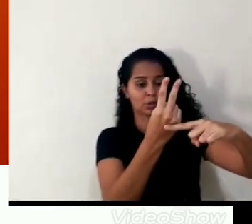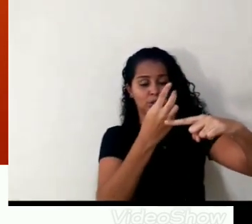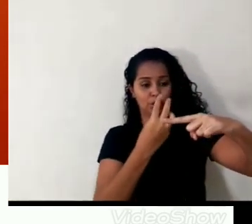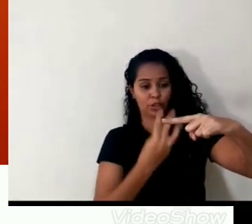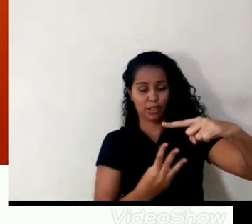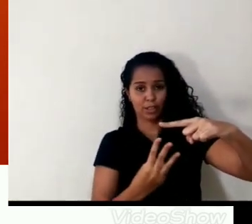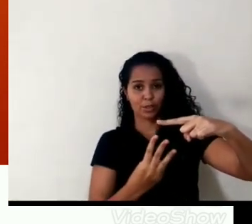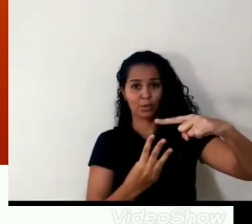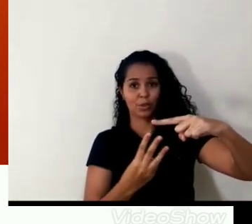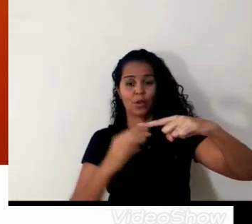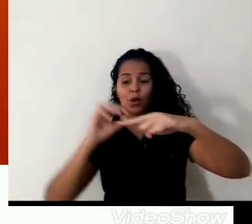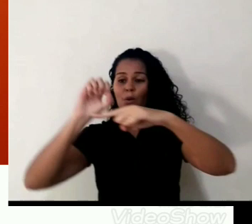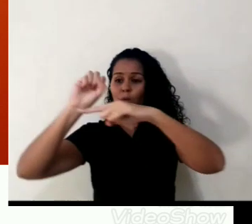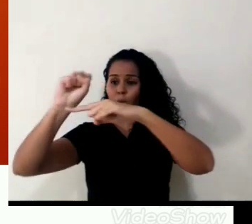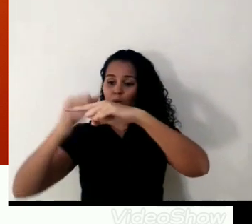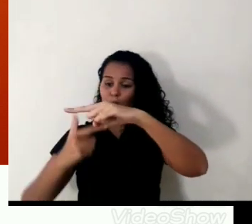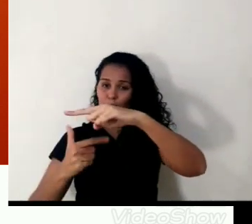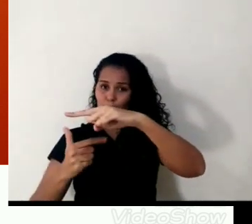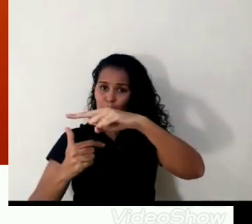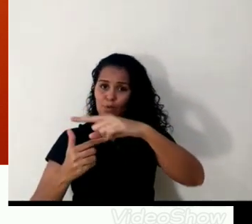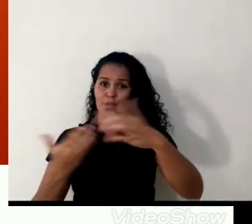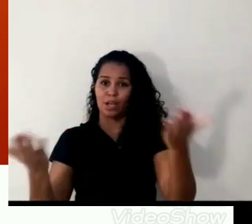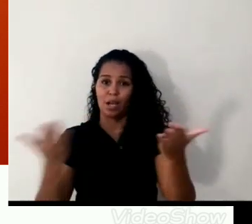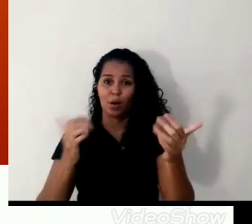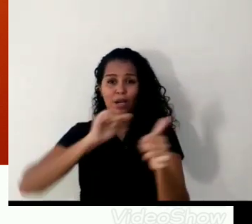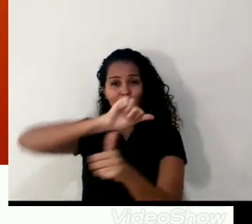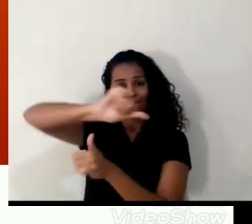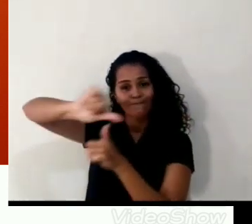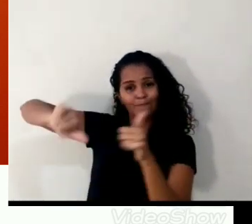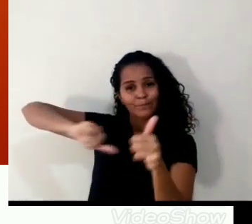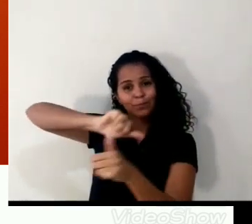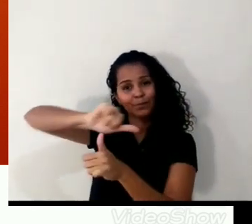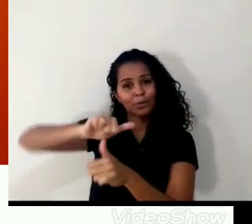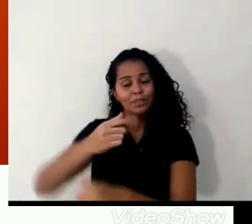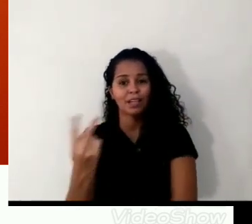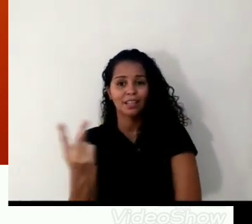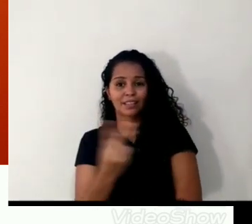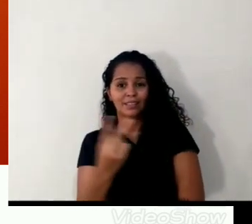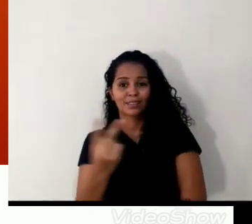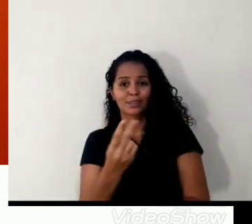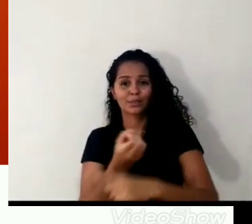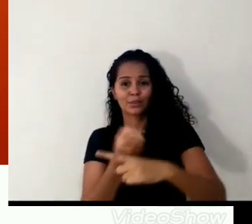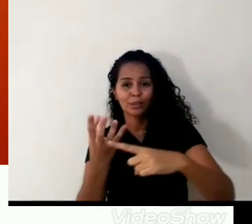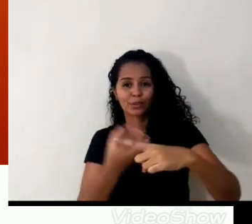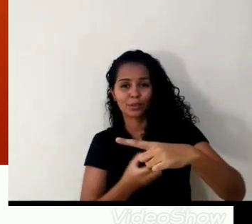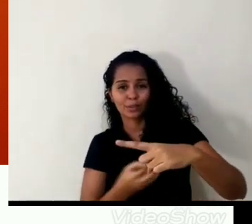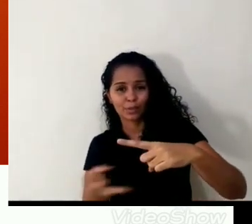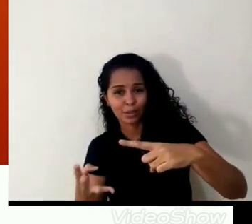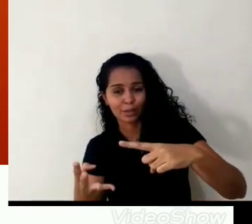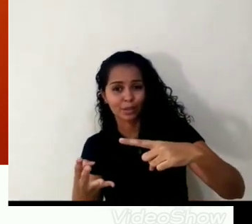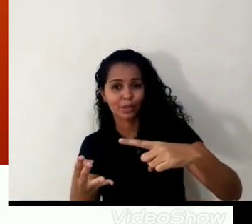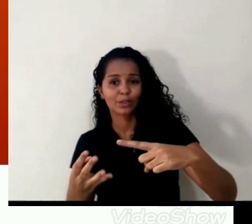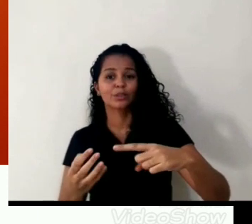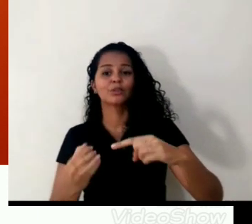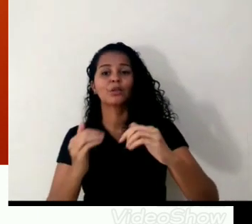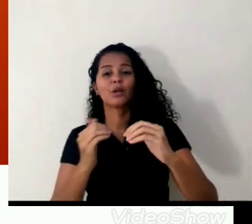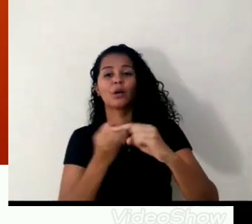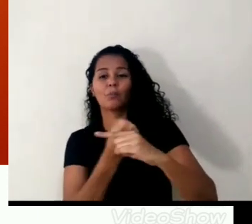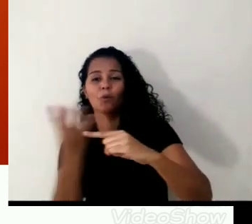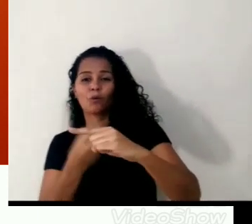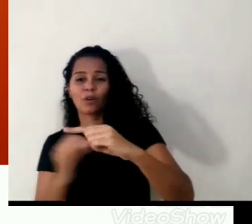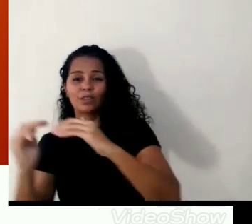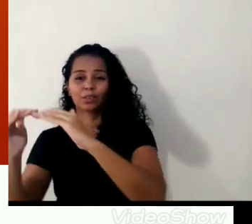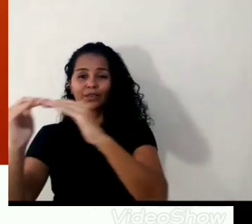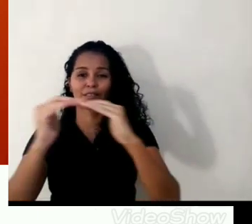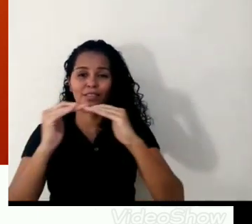iniciais por frações equivalentes, eu obtive 2 frações equivalentes de mesmo denominador, que é o